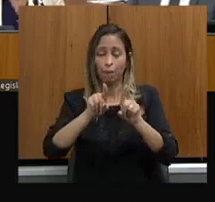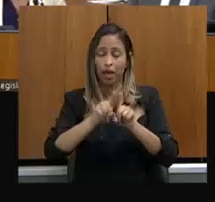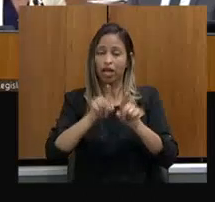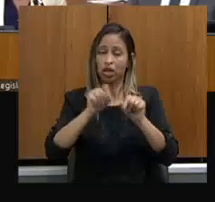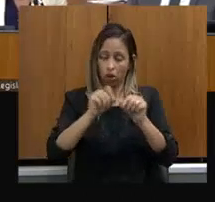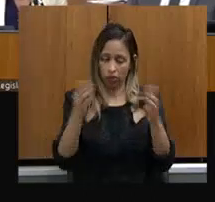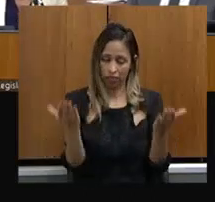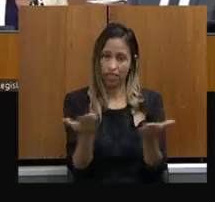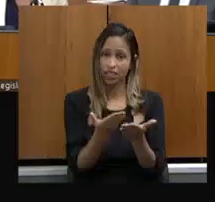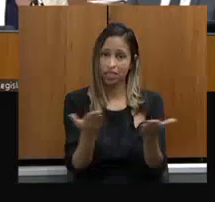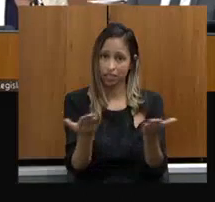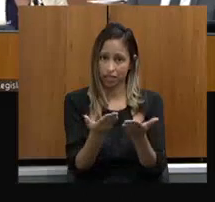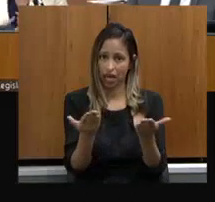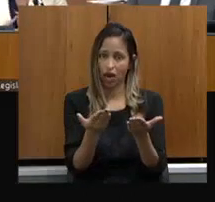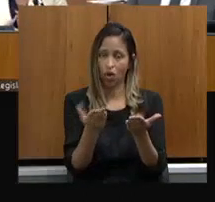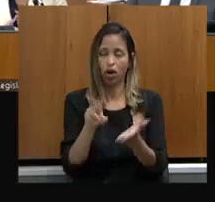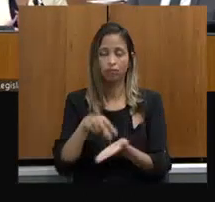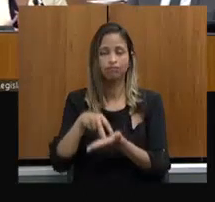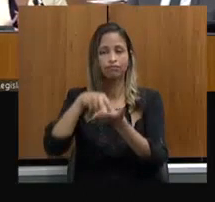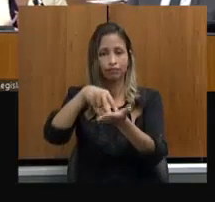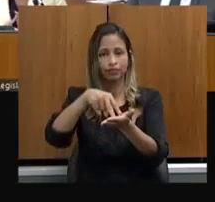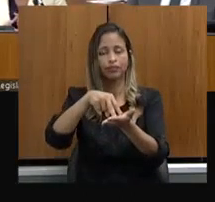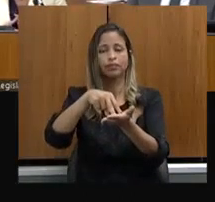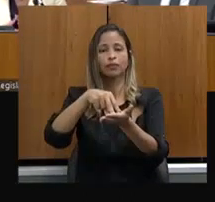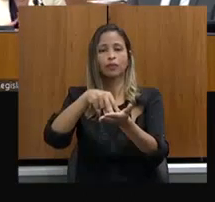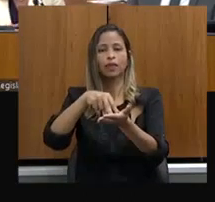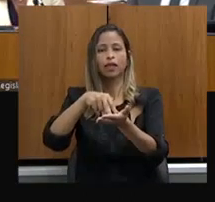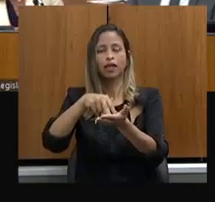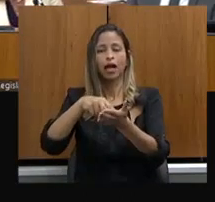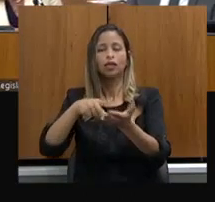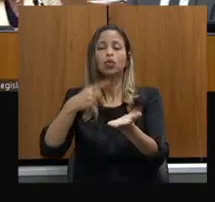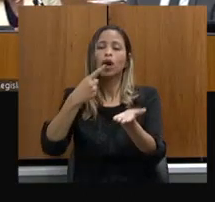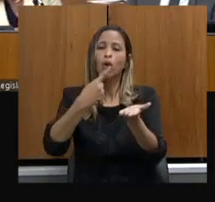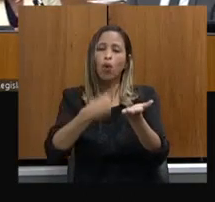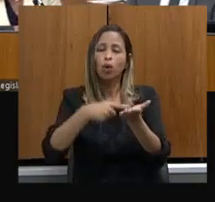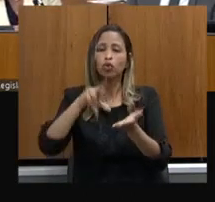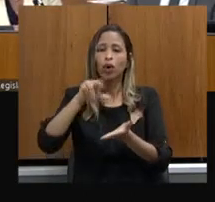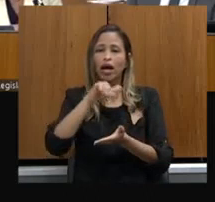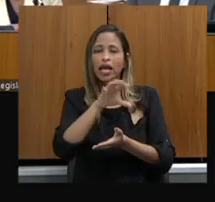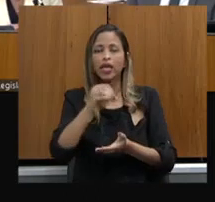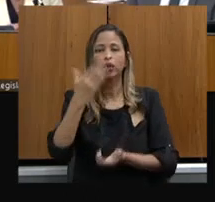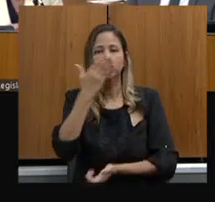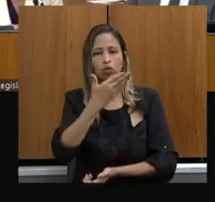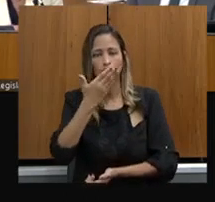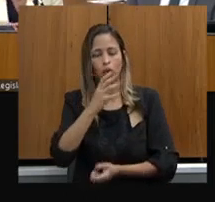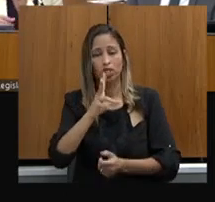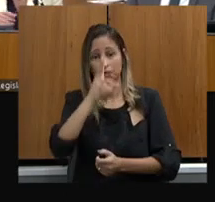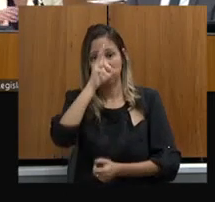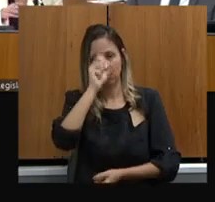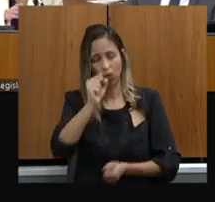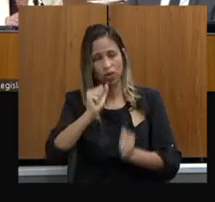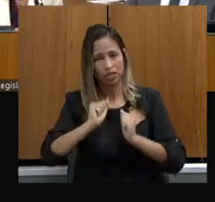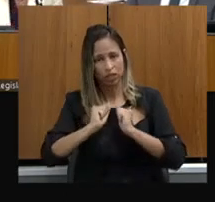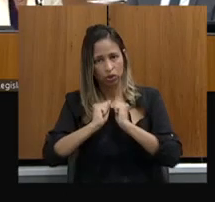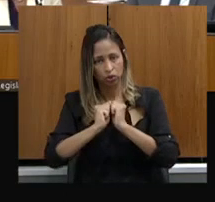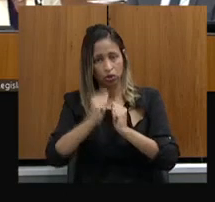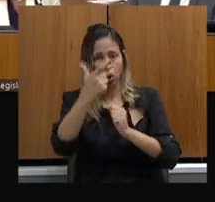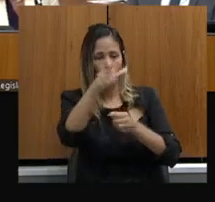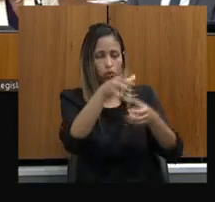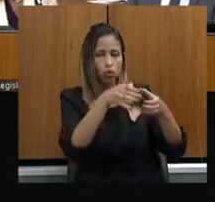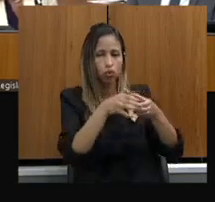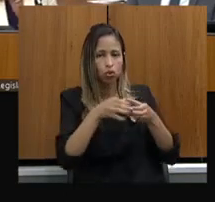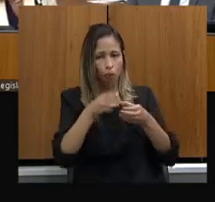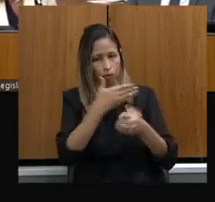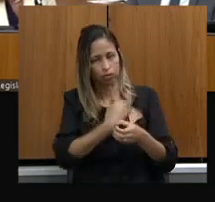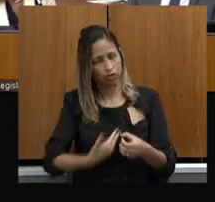temos atuado é com protagonismo no processo de repagmentação do acordo do Rio Doce tendo fazendo uma Força Tarefa junto as outras instituições